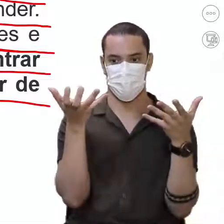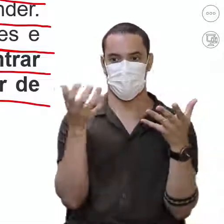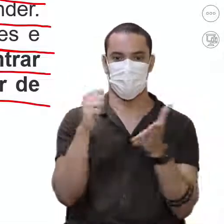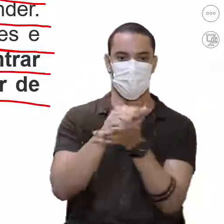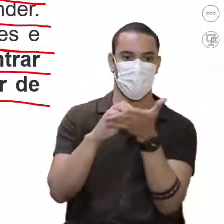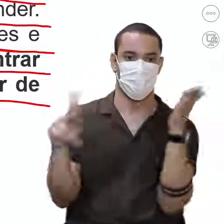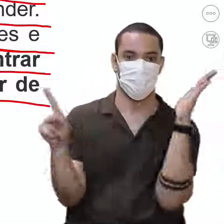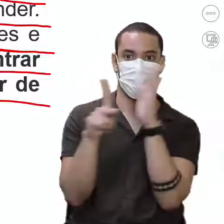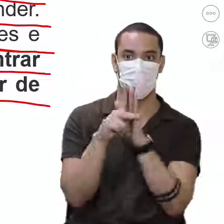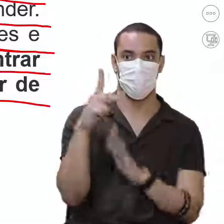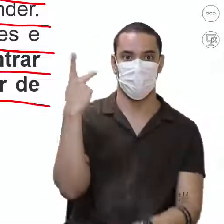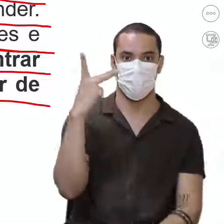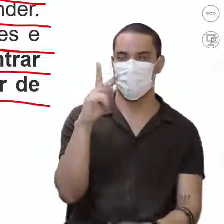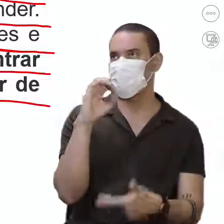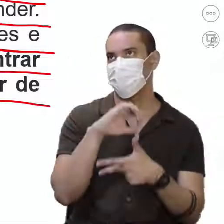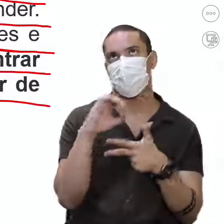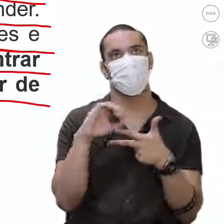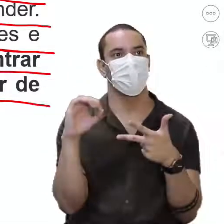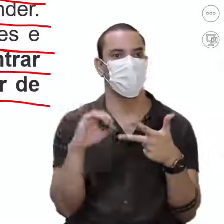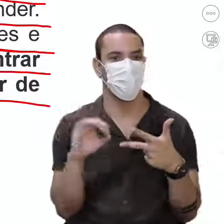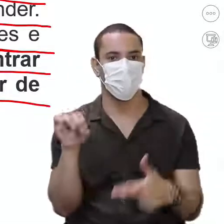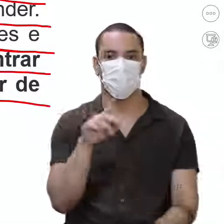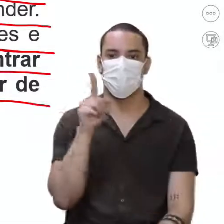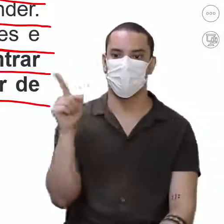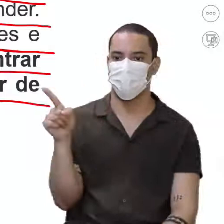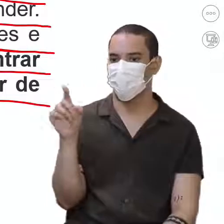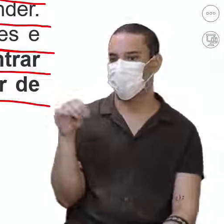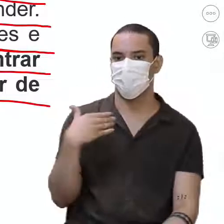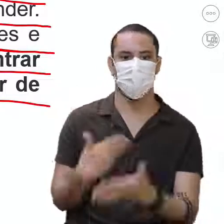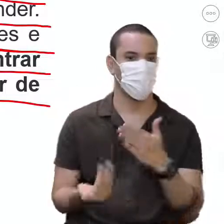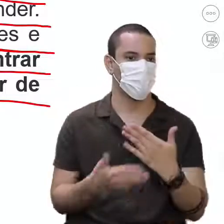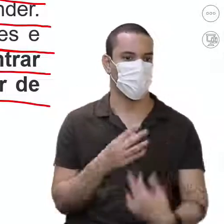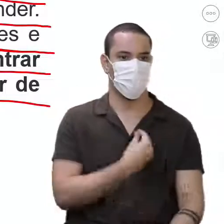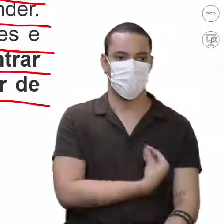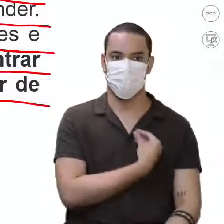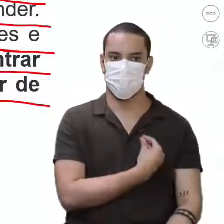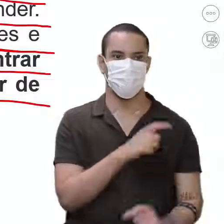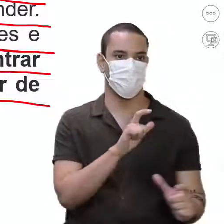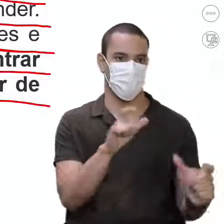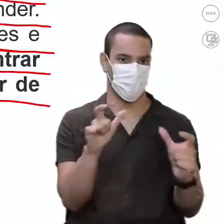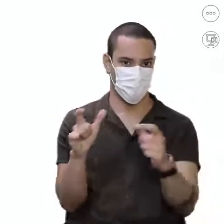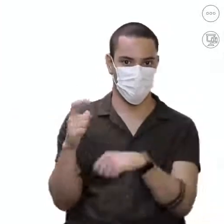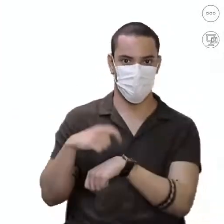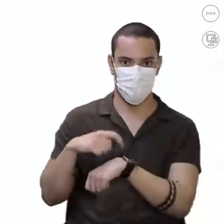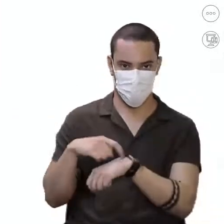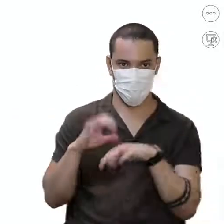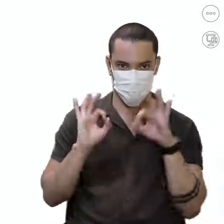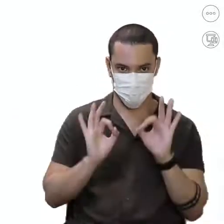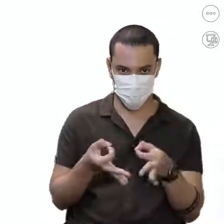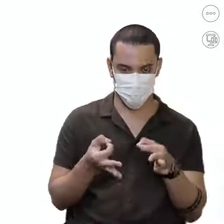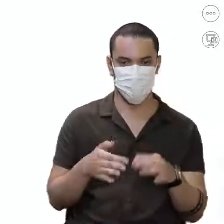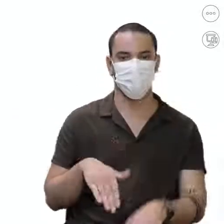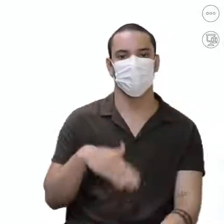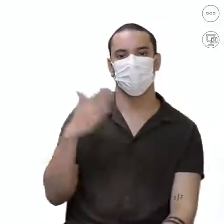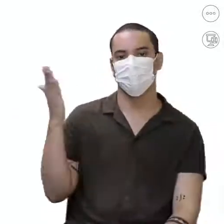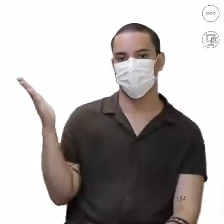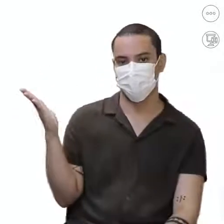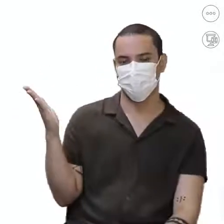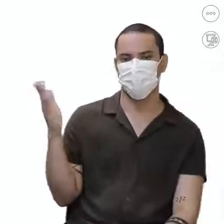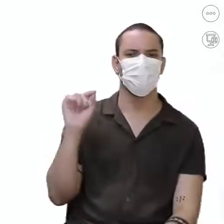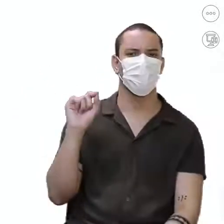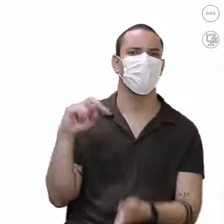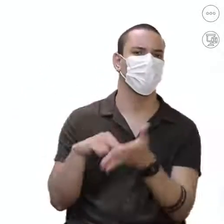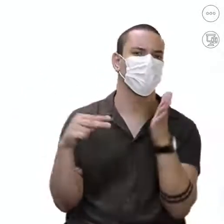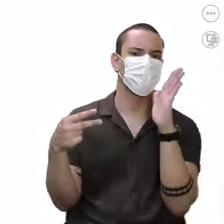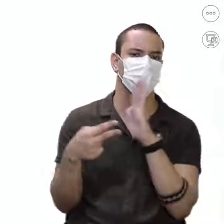sua atividade, tanto no Enem quanto aqui ou em qualquer situação da sua vida, certo? E agora o skimming, do